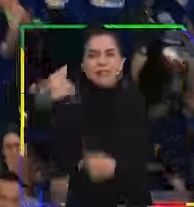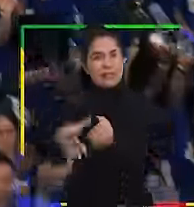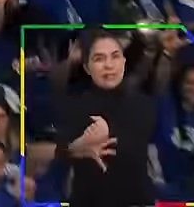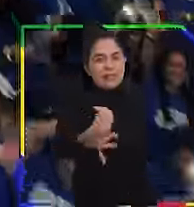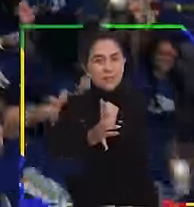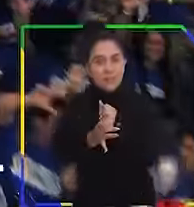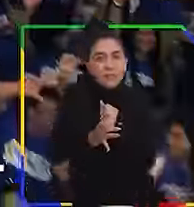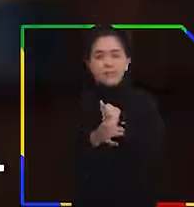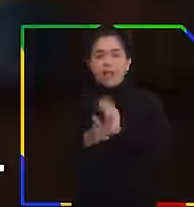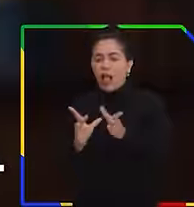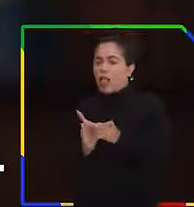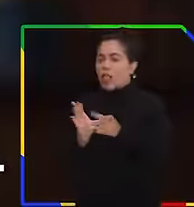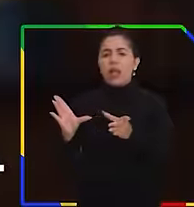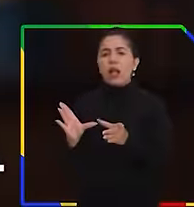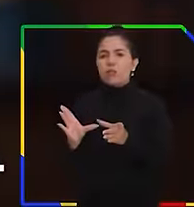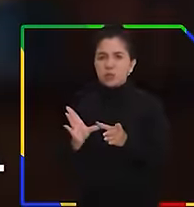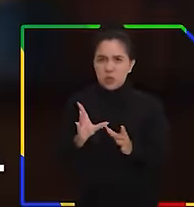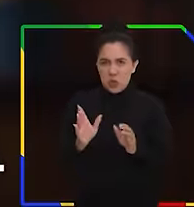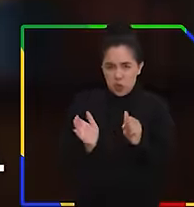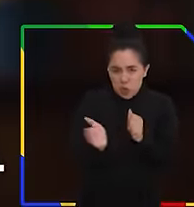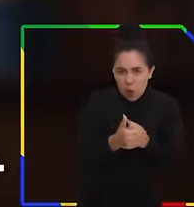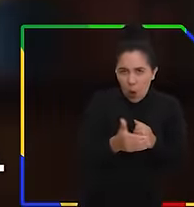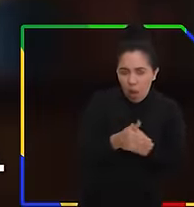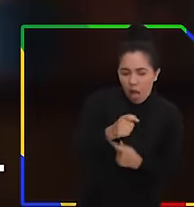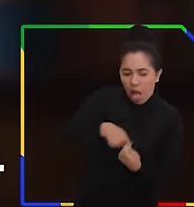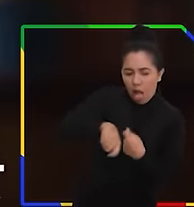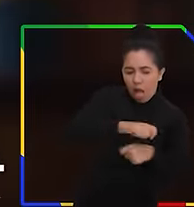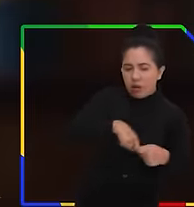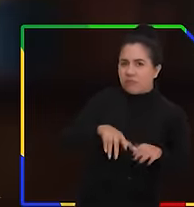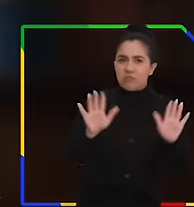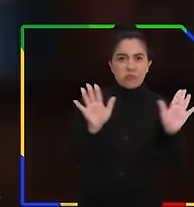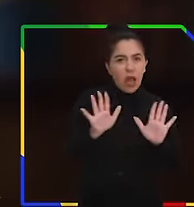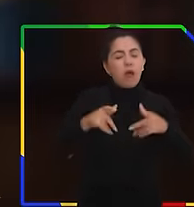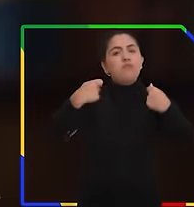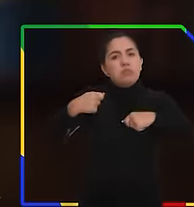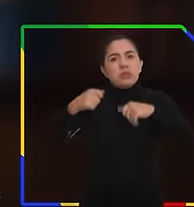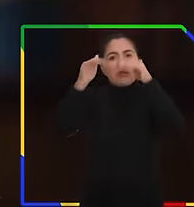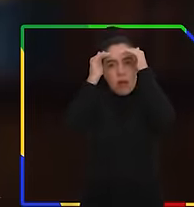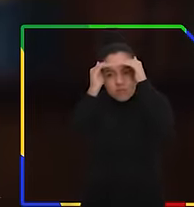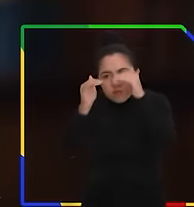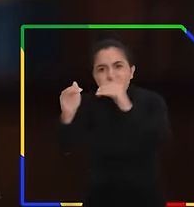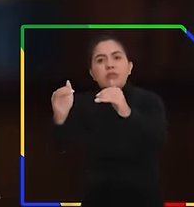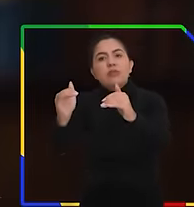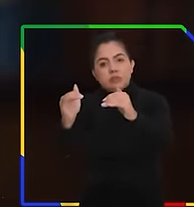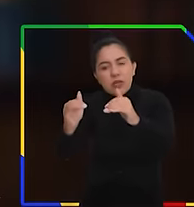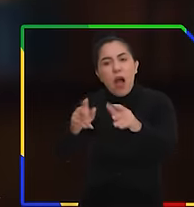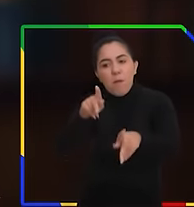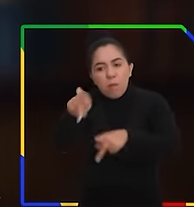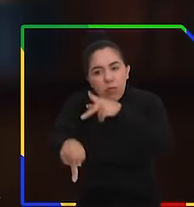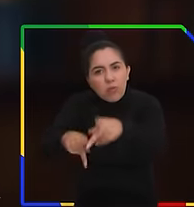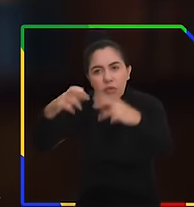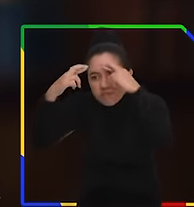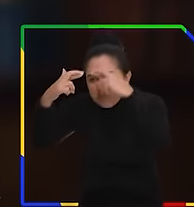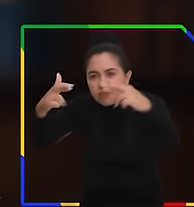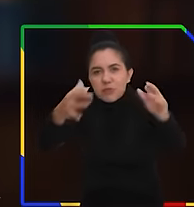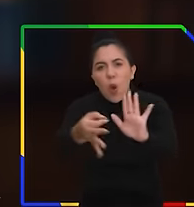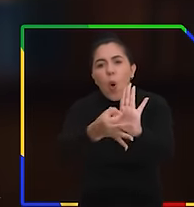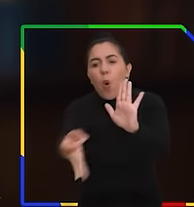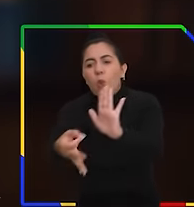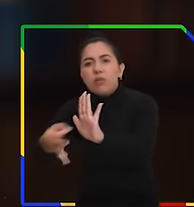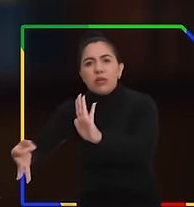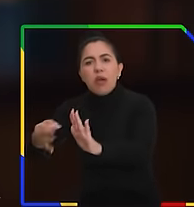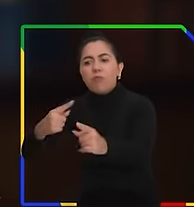filhos. Democracia não é um pacto de silêncio, é o debate entre as opiniões divergentes que compõem a